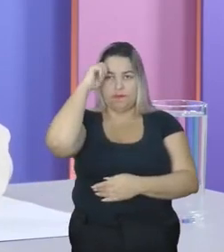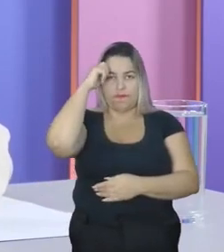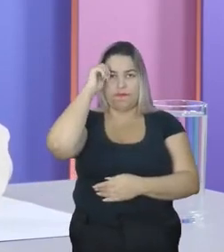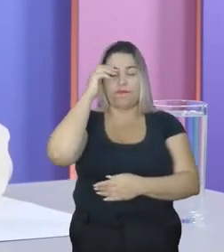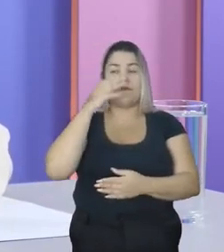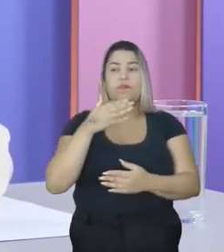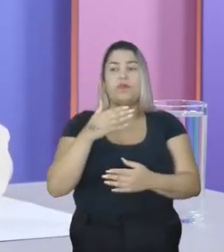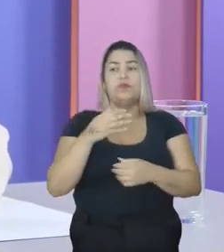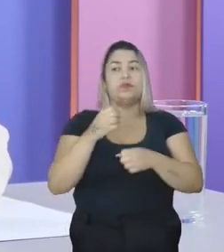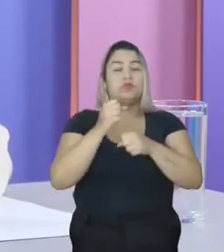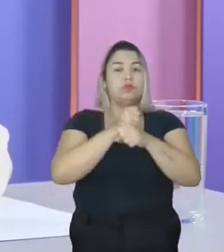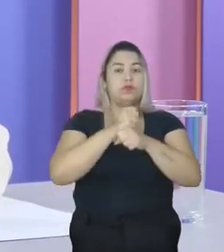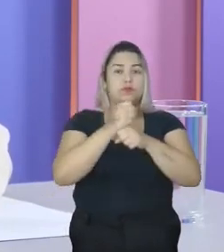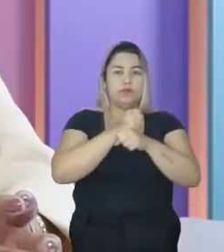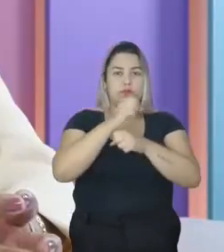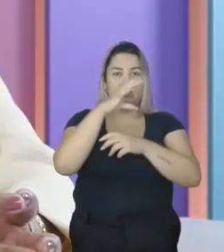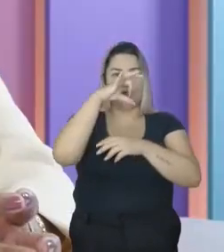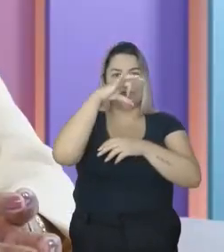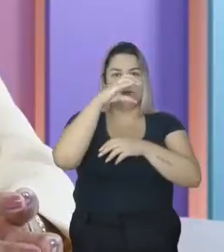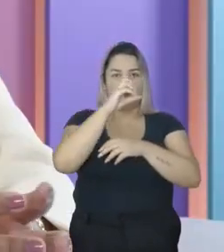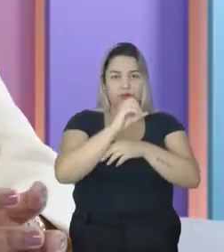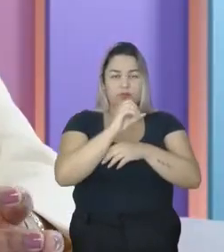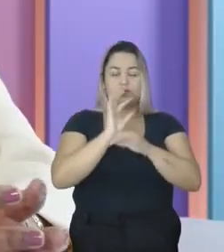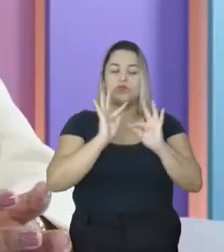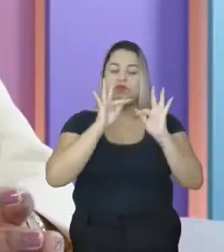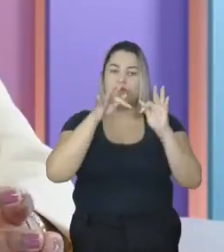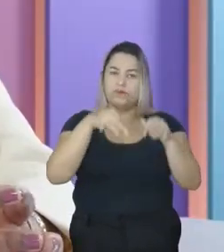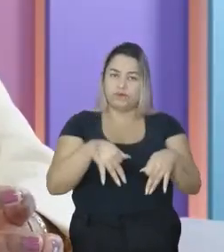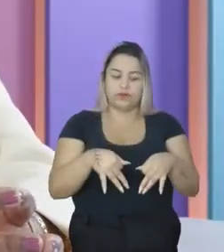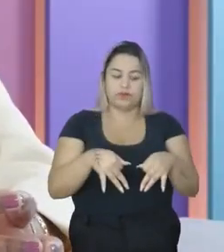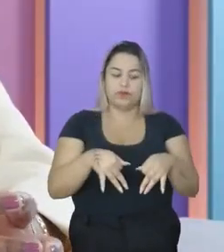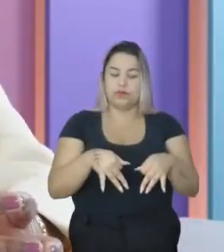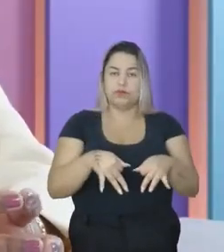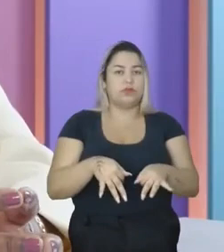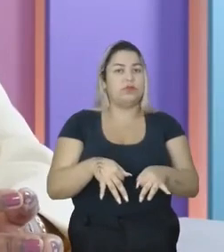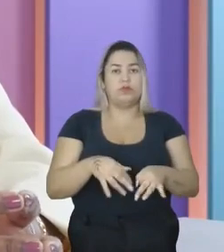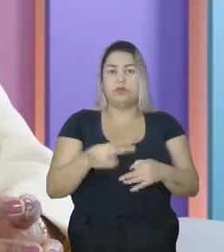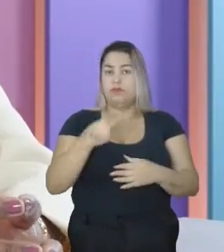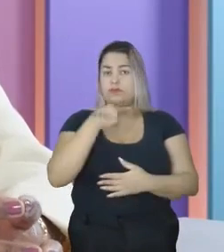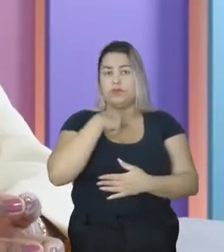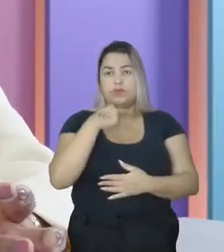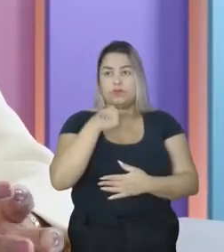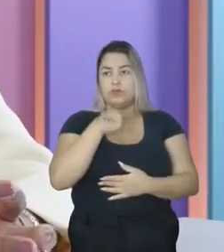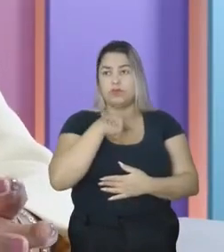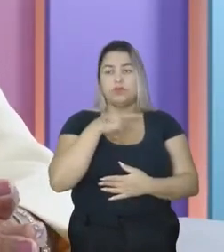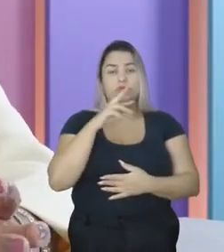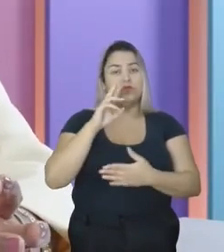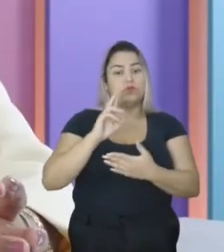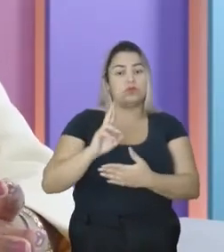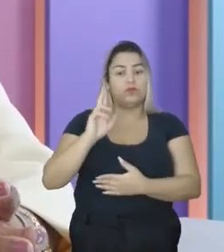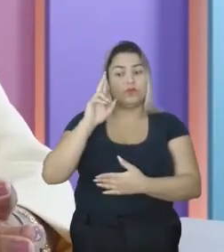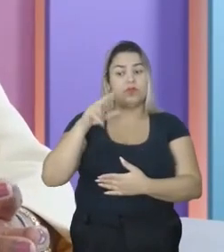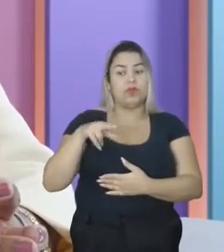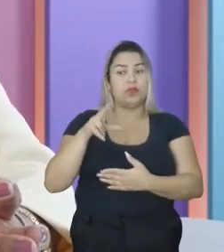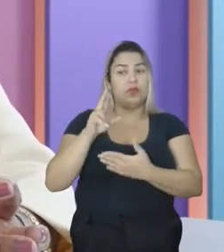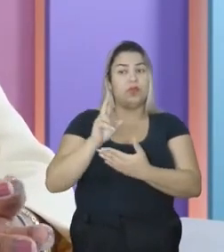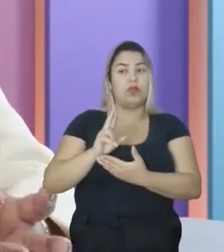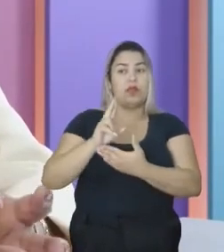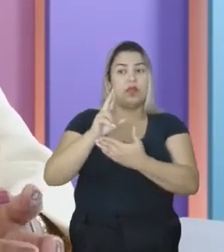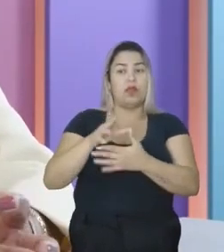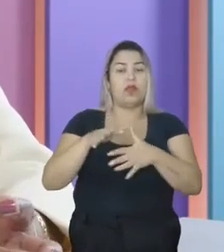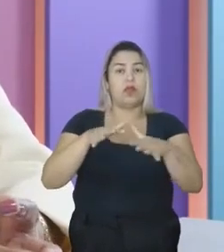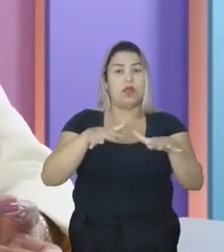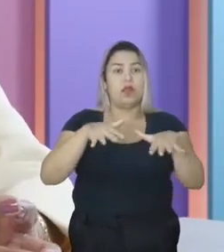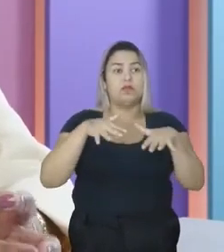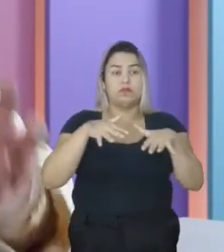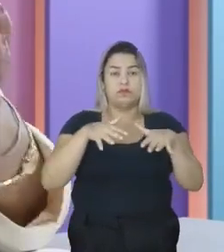partir do final dos anos 90. E aqui não poderia deixar de fazer referência à Marcha